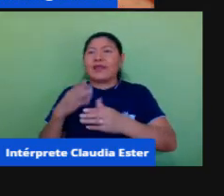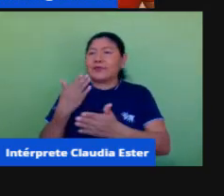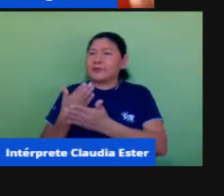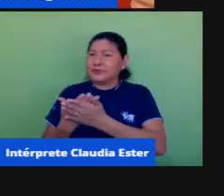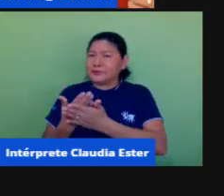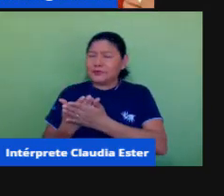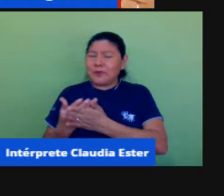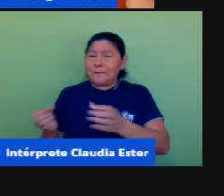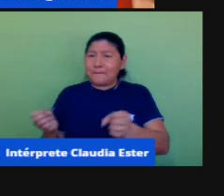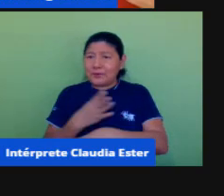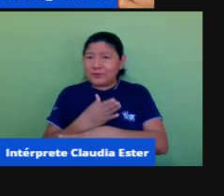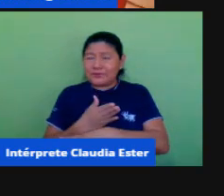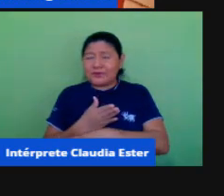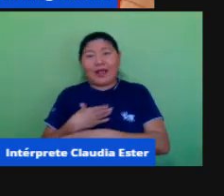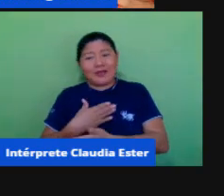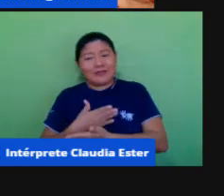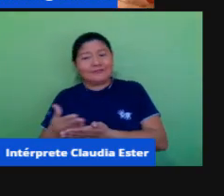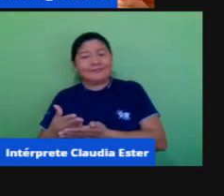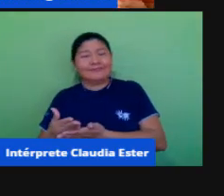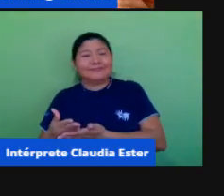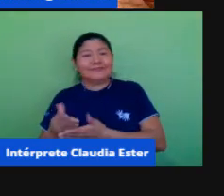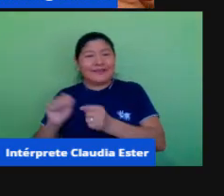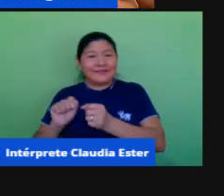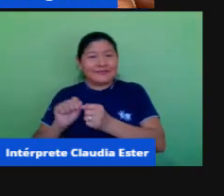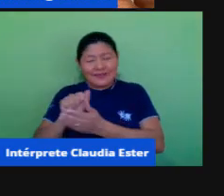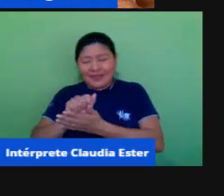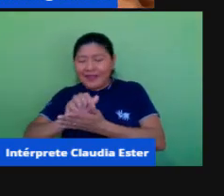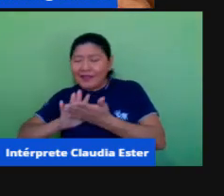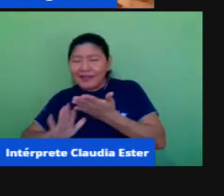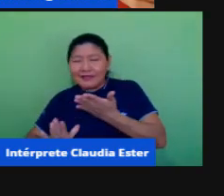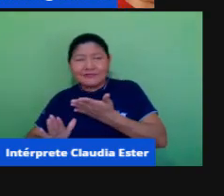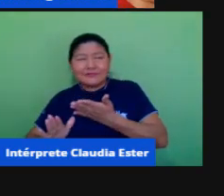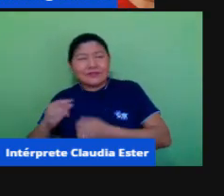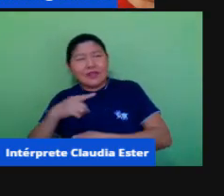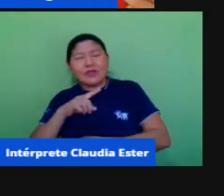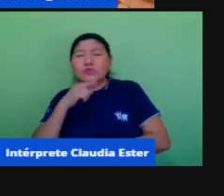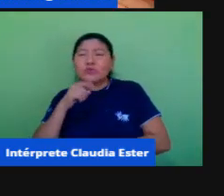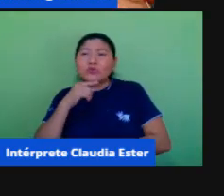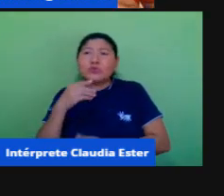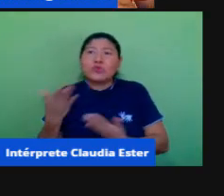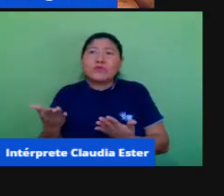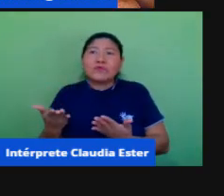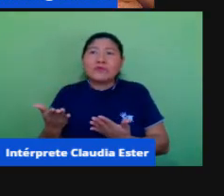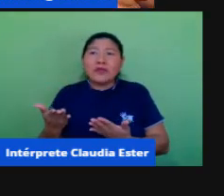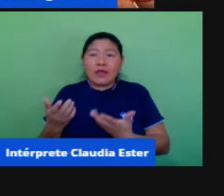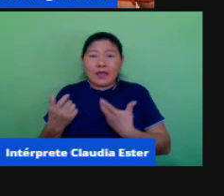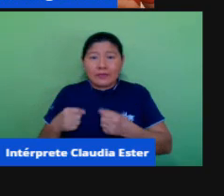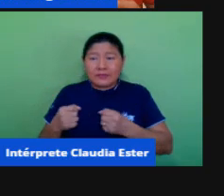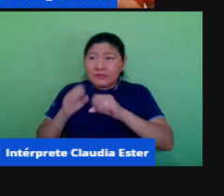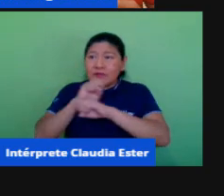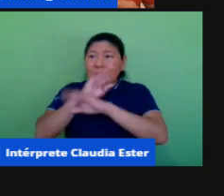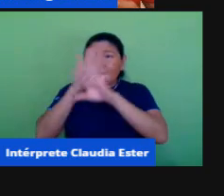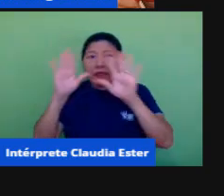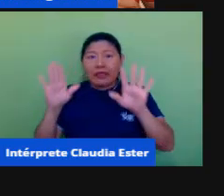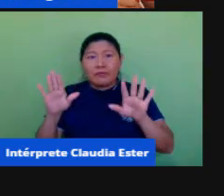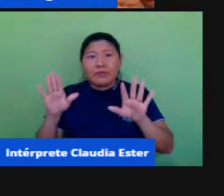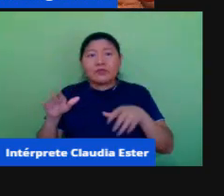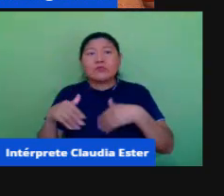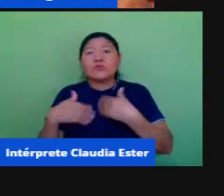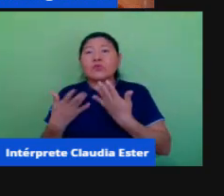sobre aqueles conteúdos que eles ficaram com deficiência de aprendizagem, né?